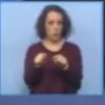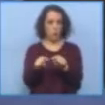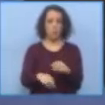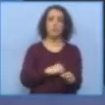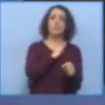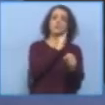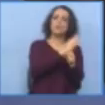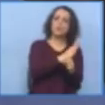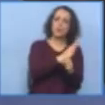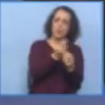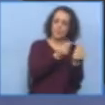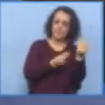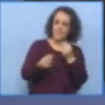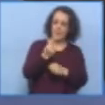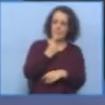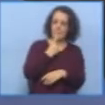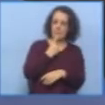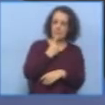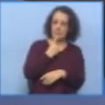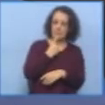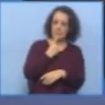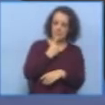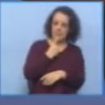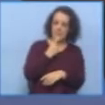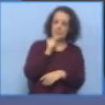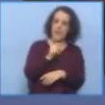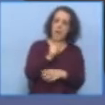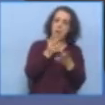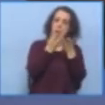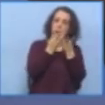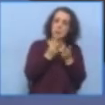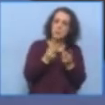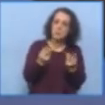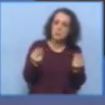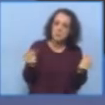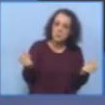gente percebe que a coisa foi um bocadinho mais diluída. Enfim.